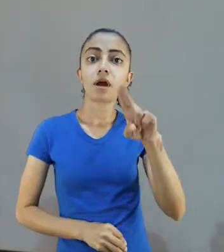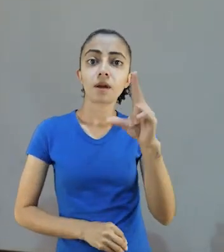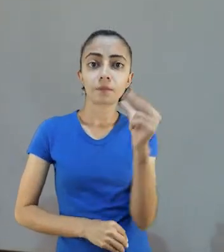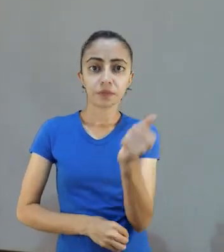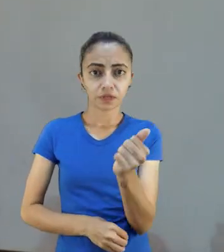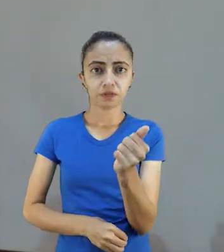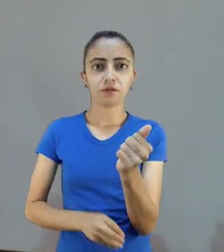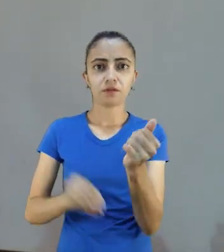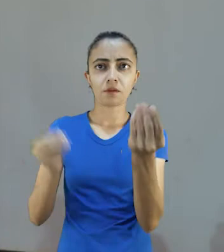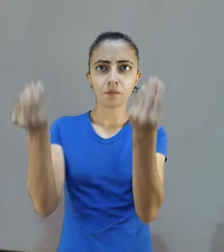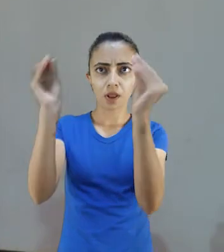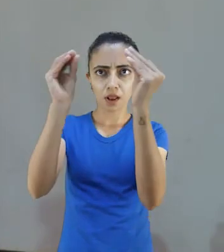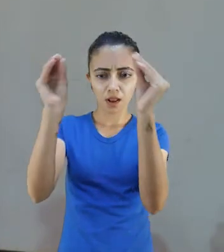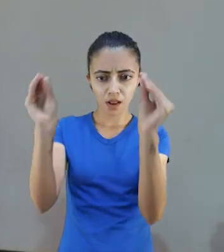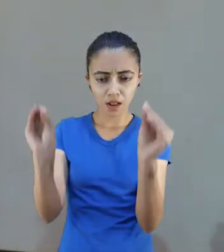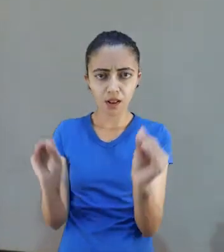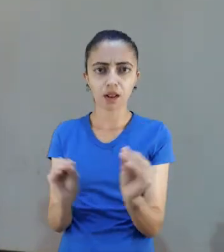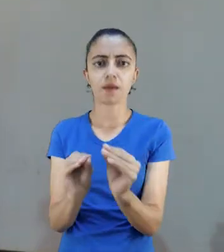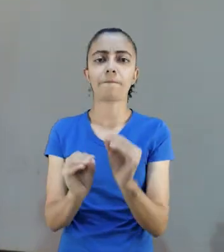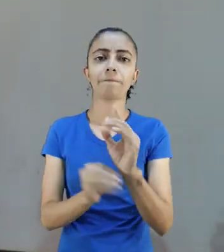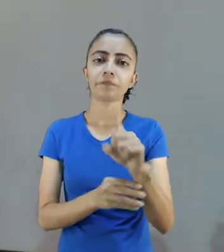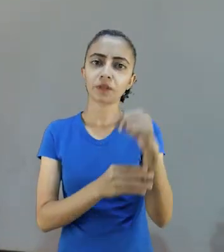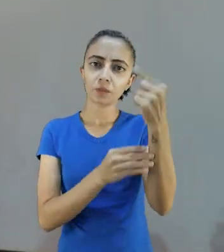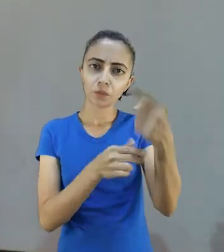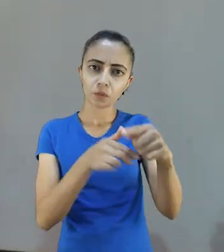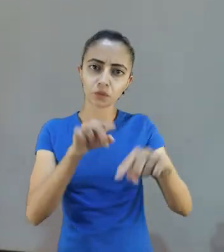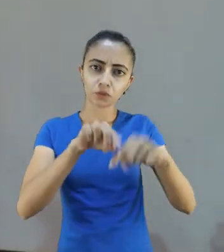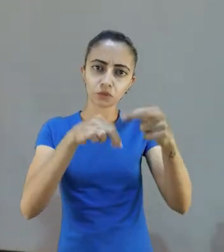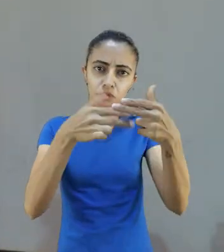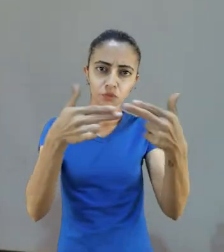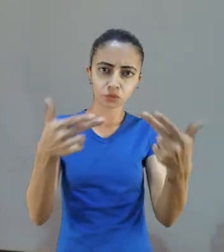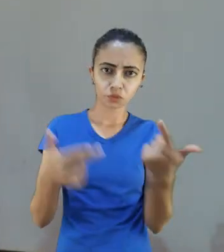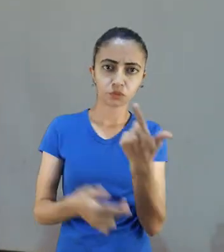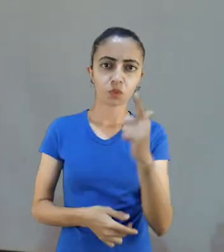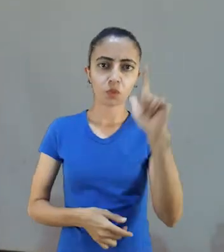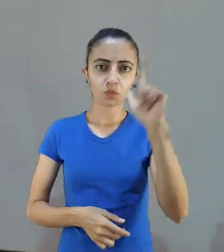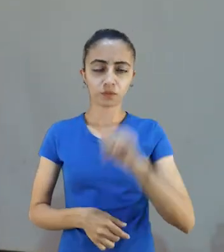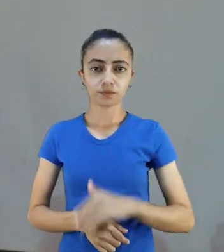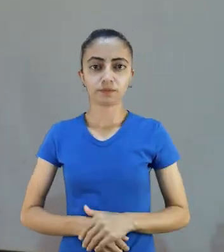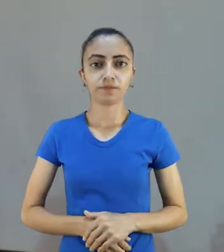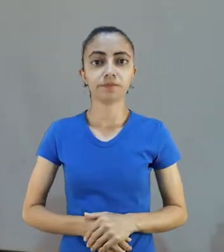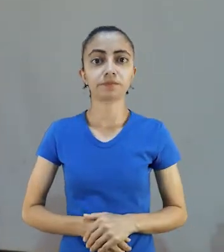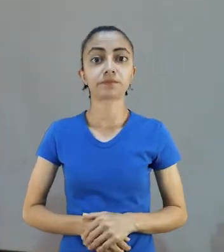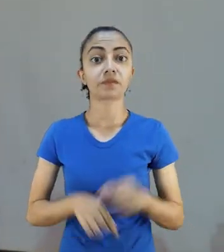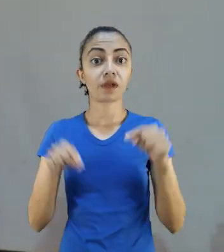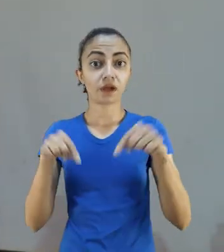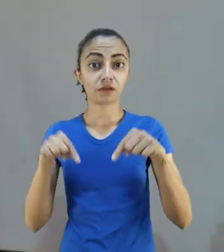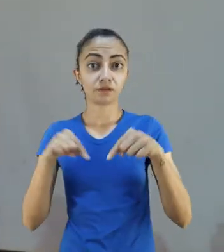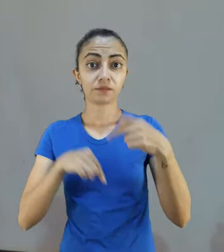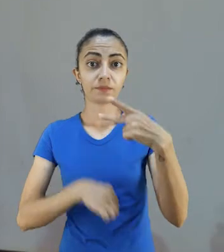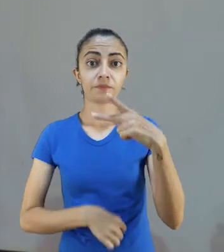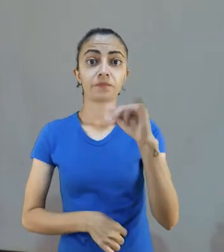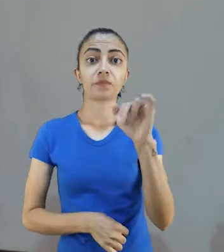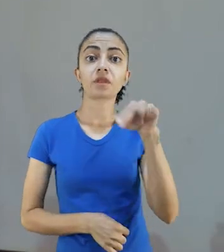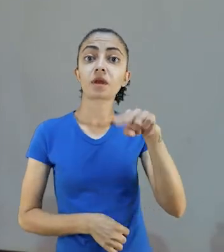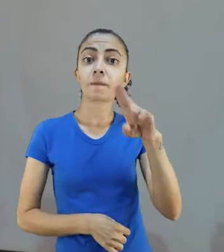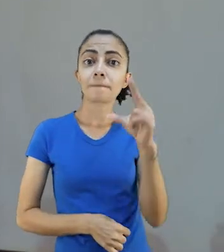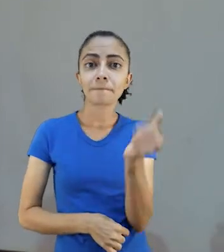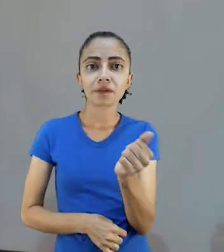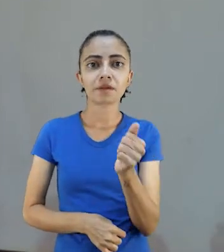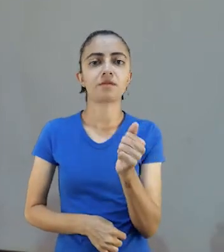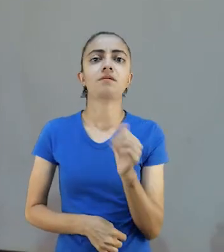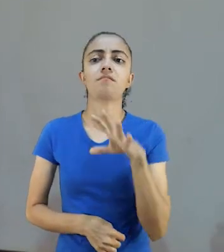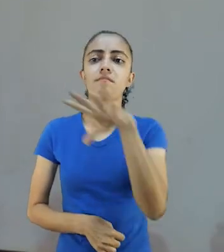com as outras coisas intercalando. A pinha aqui é muito fácil de colher.